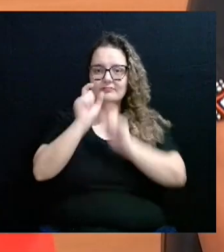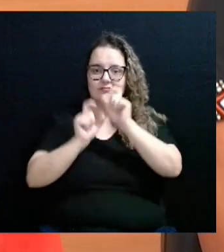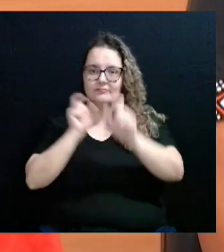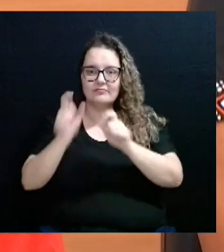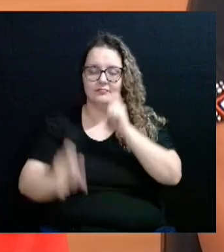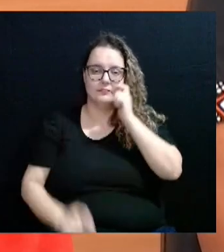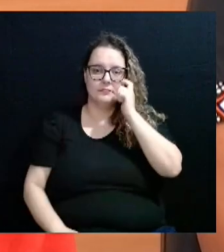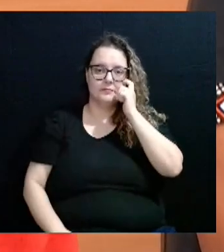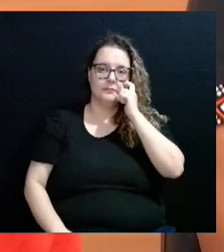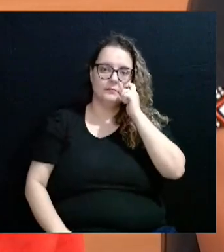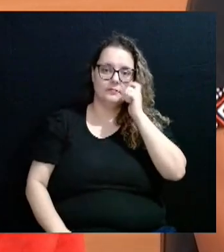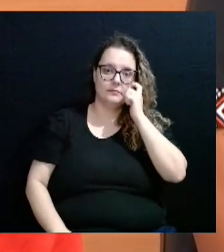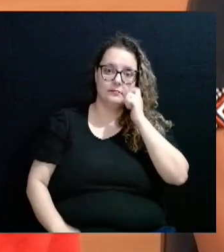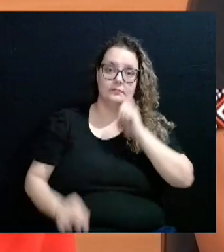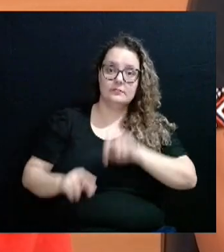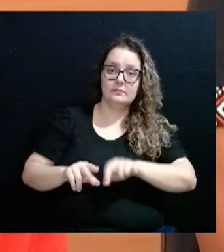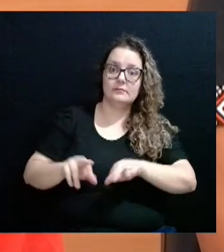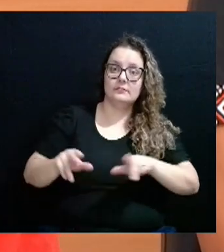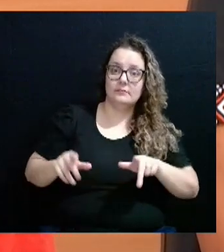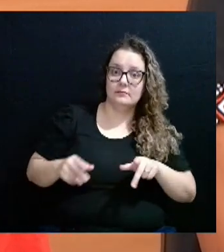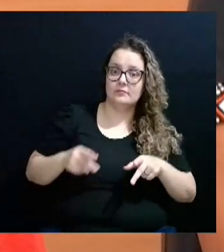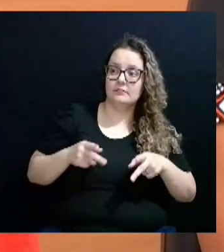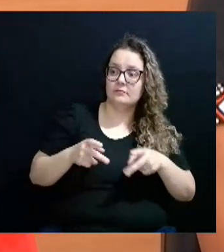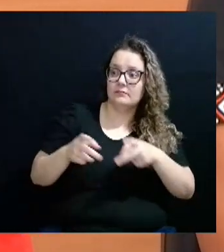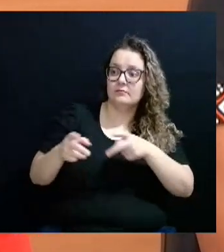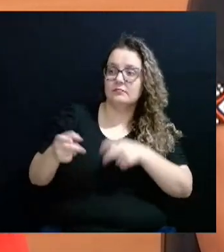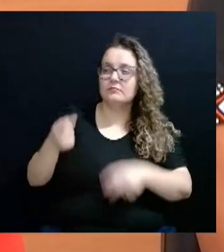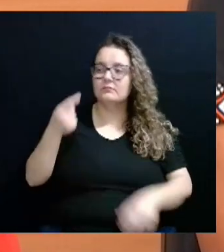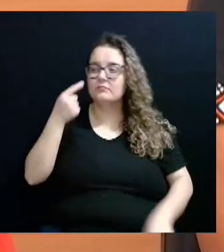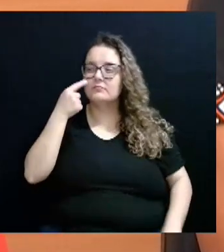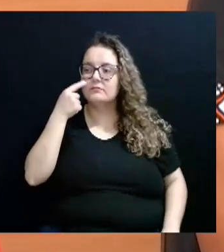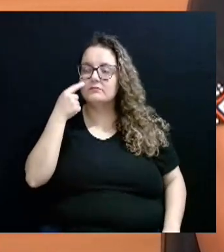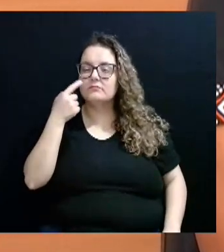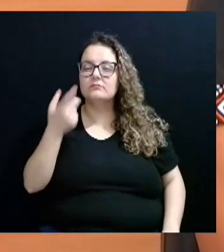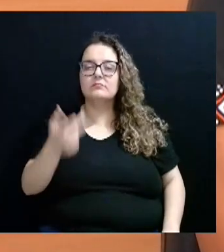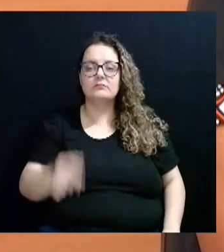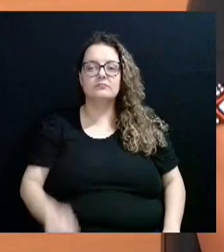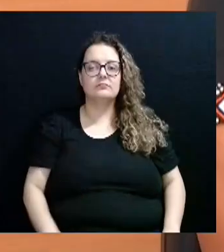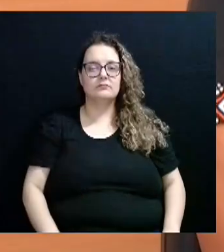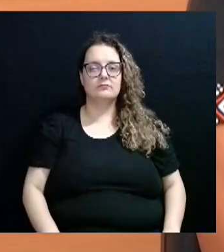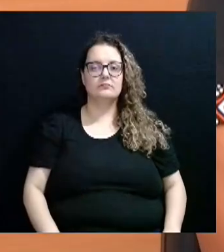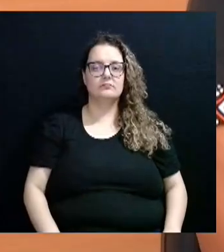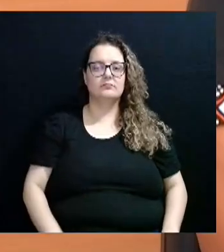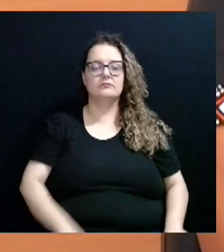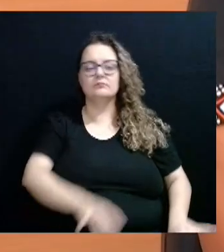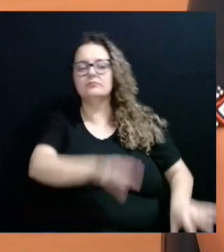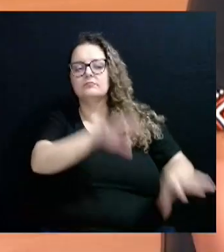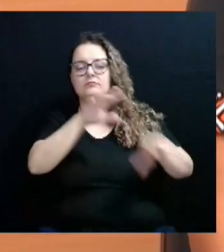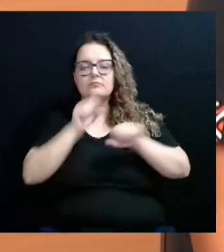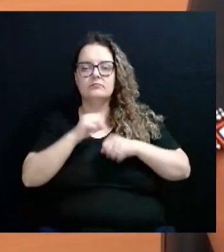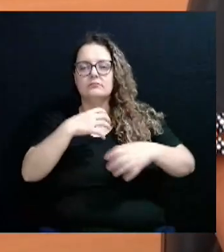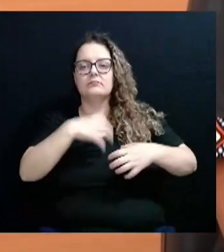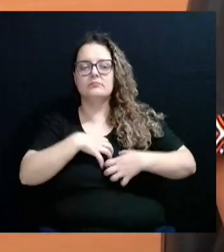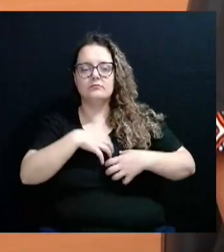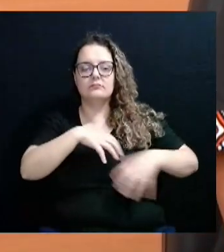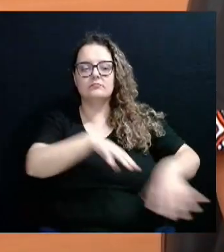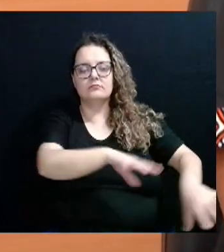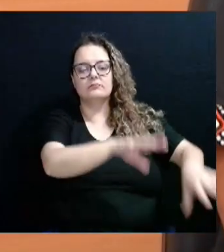os que observavam e captavam os sentimentos da